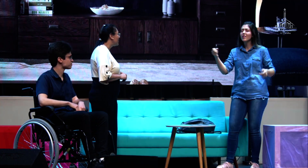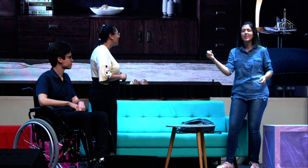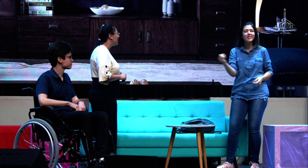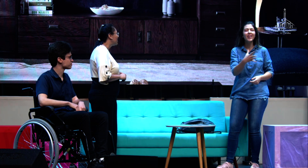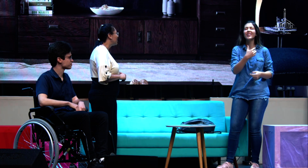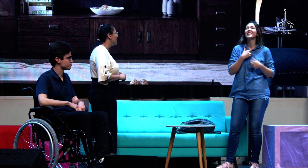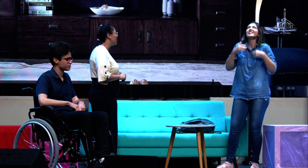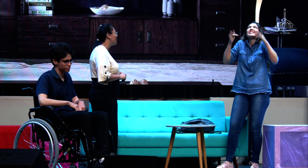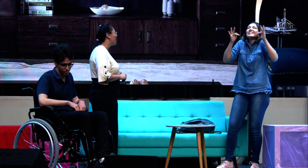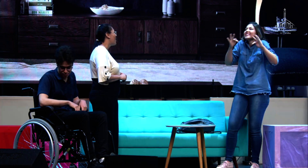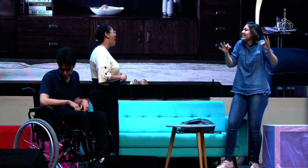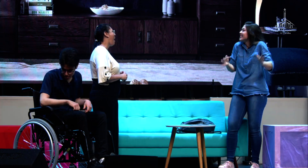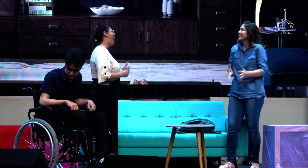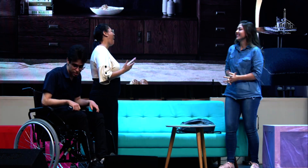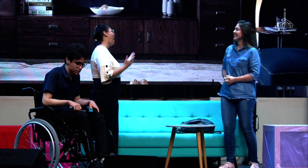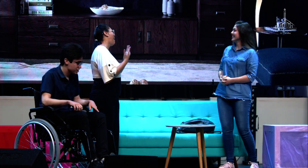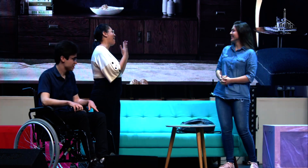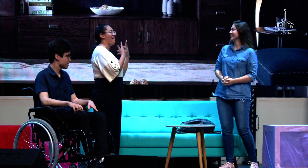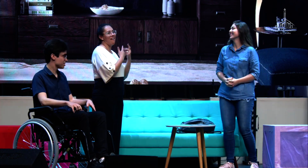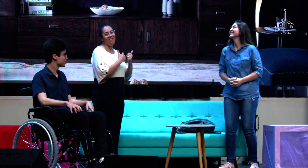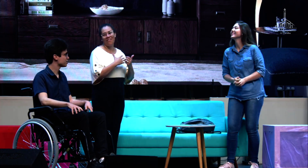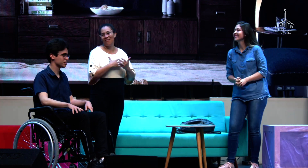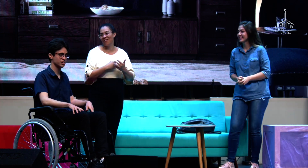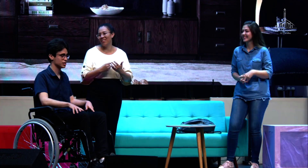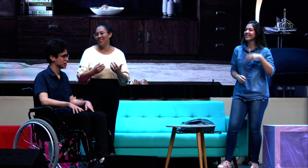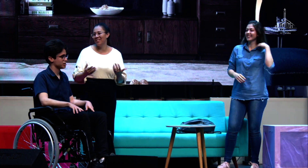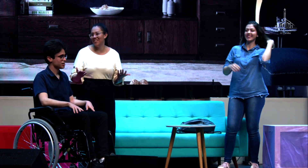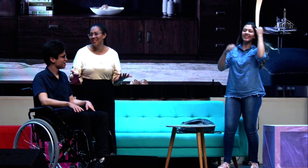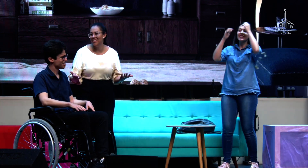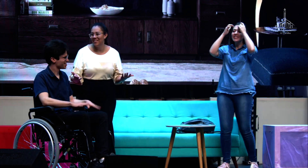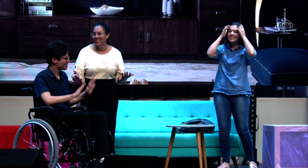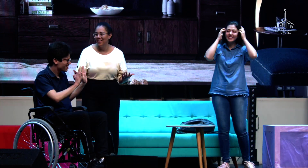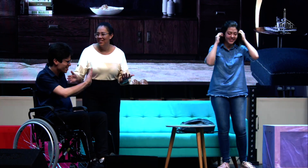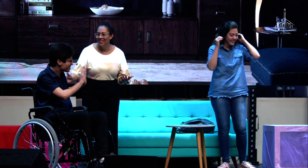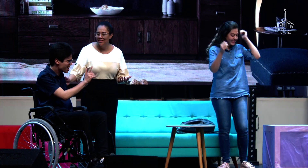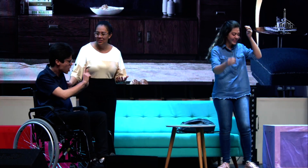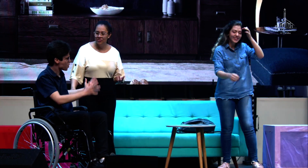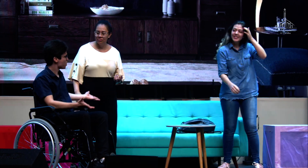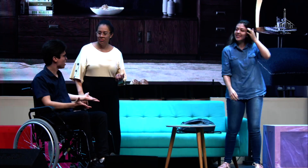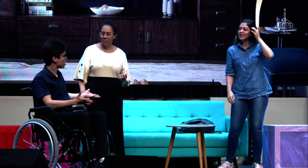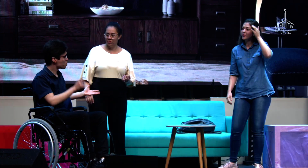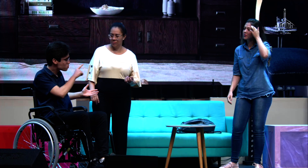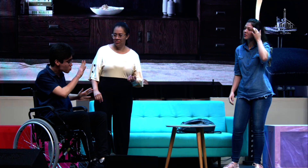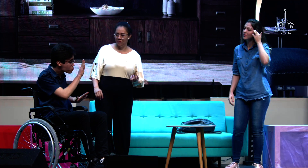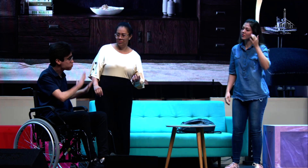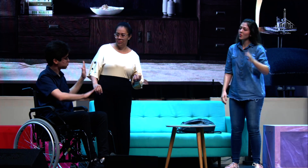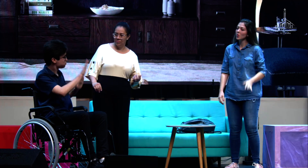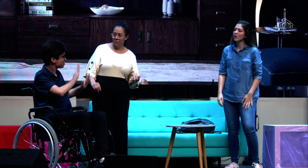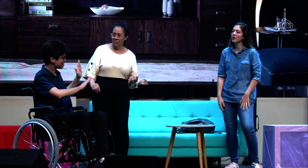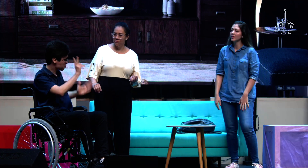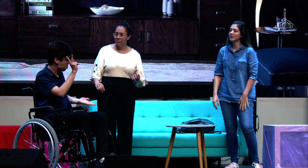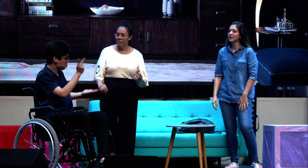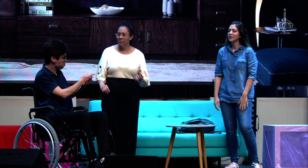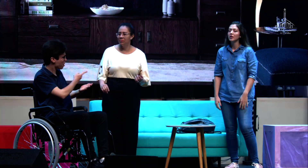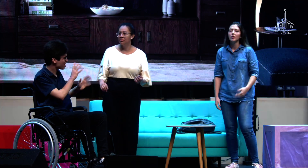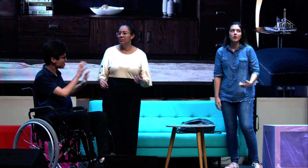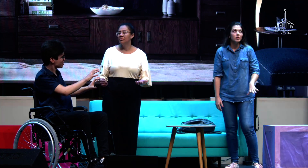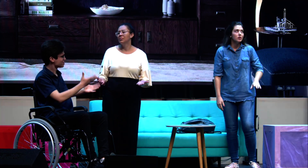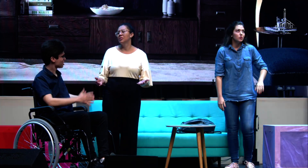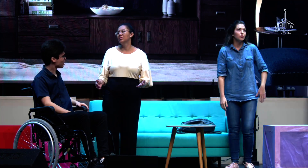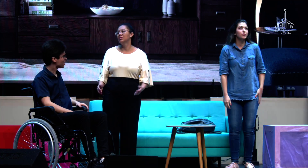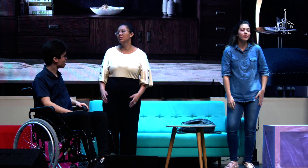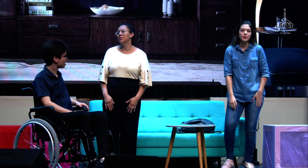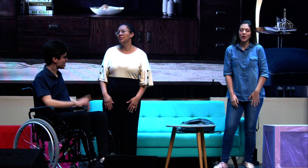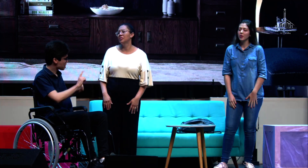Jesus transforma a nossa vida em algo novo. Eu estou muito feliz. Ah, minha filha. Cuidado para não se deixar cair nessa aí, viu? Que